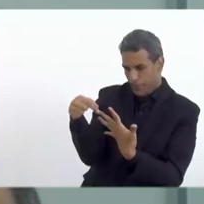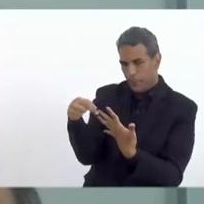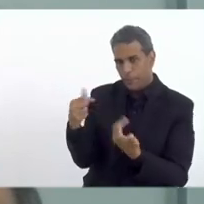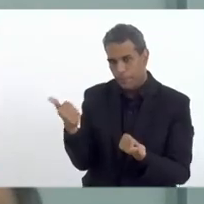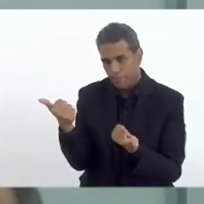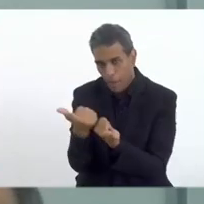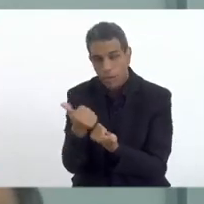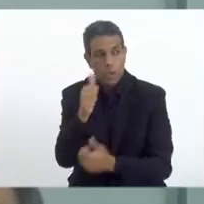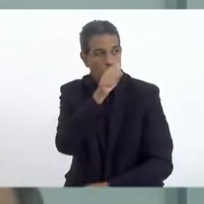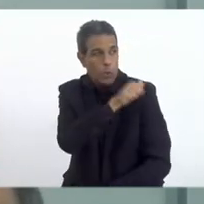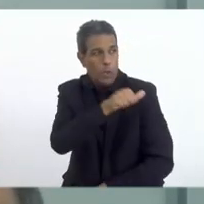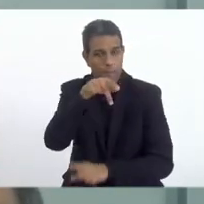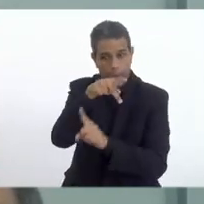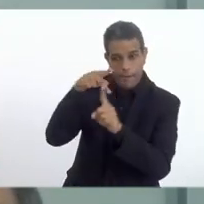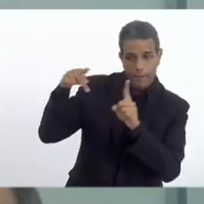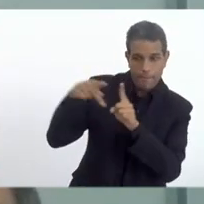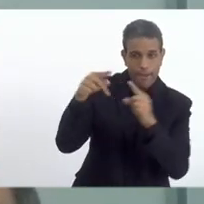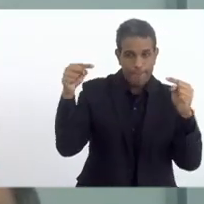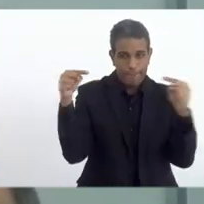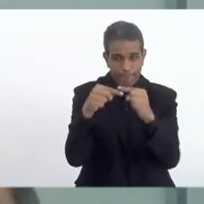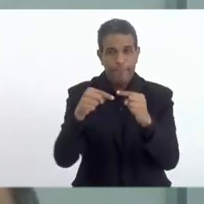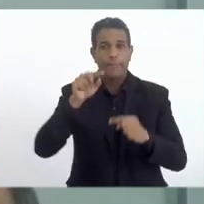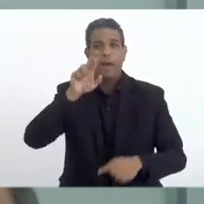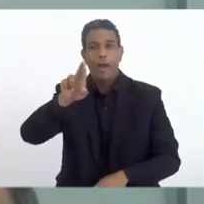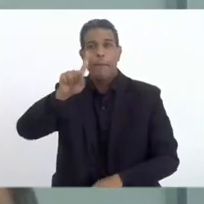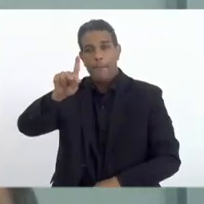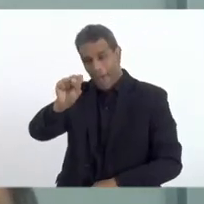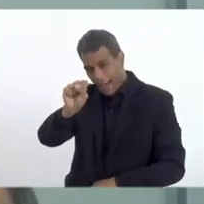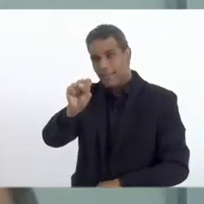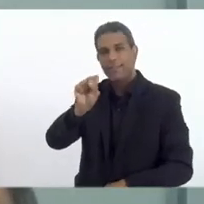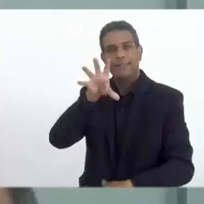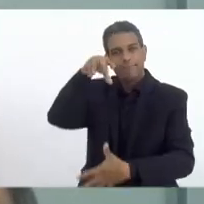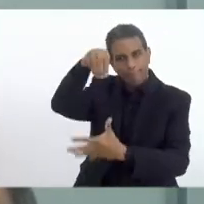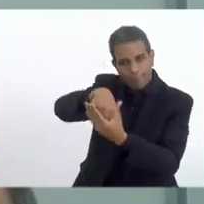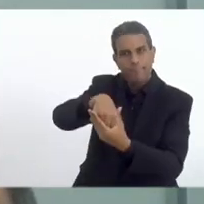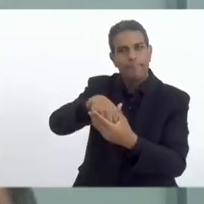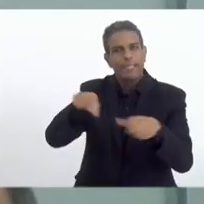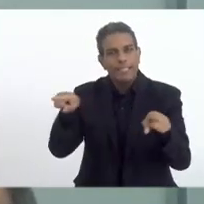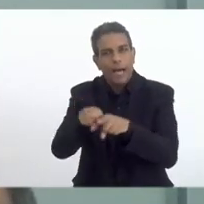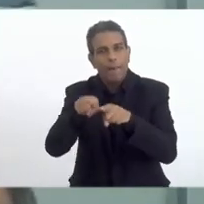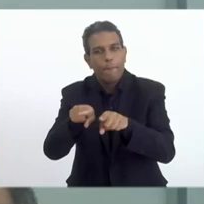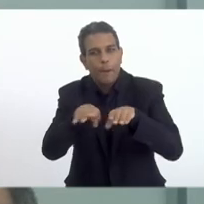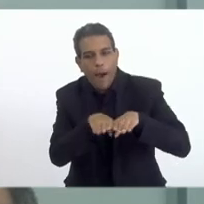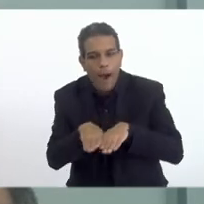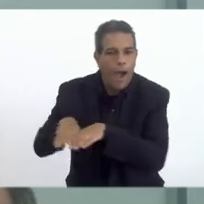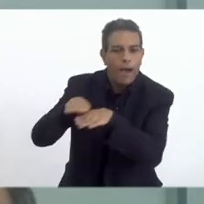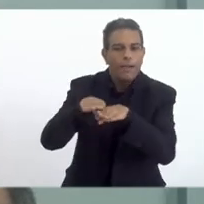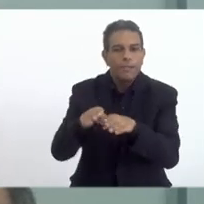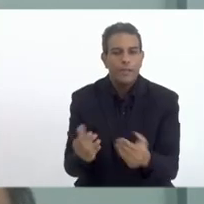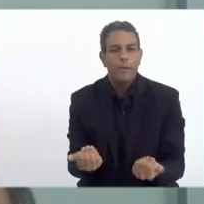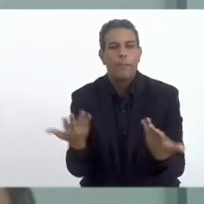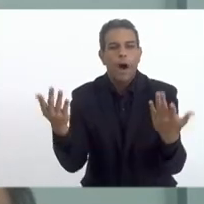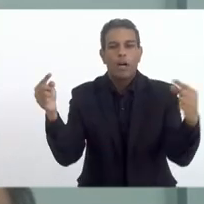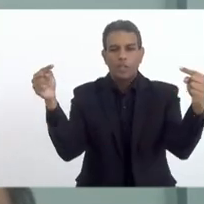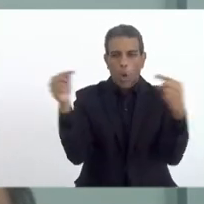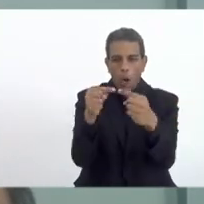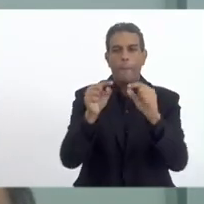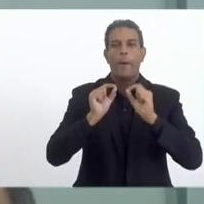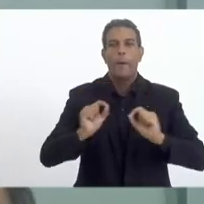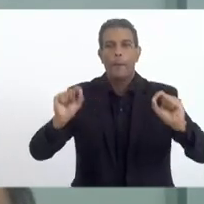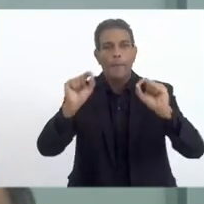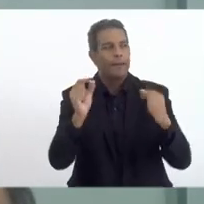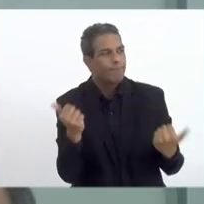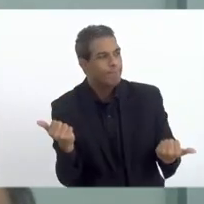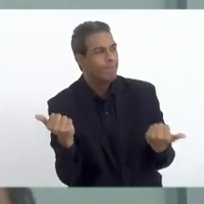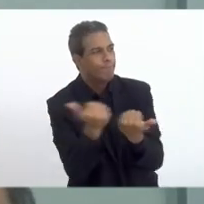Rio Previdência representa como um RPPS, como um fundo de pensão, como ele se mostra para todo mundo lá fora como um órgão de excelência, pelo